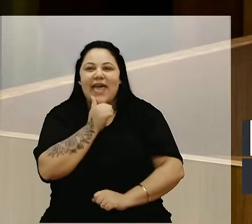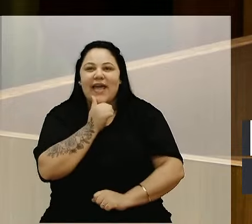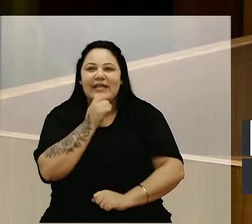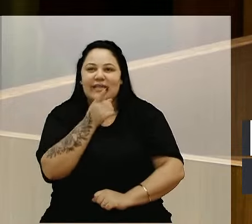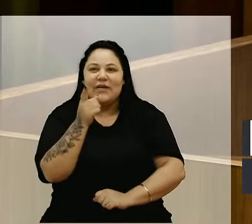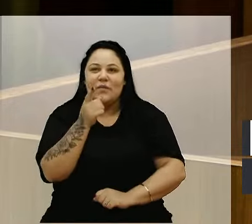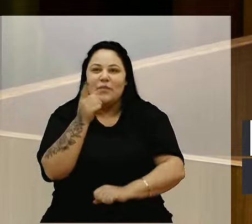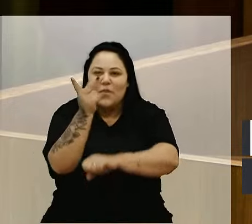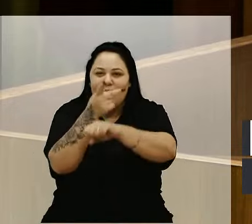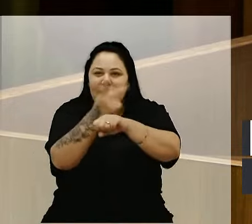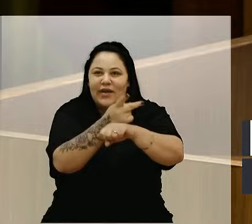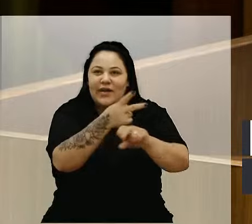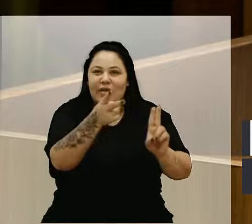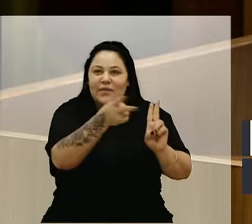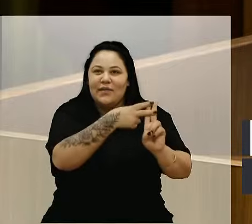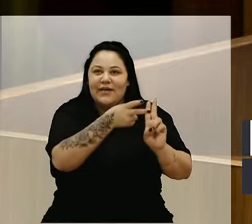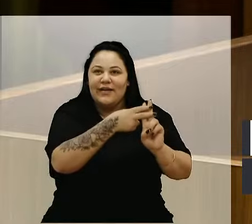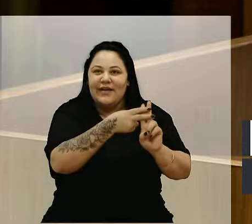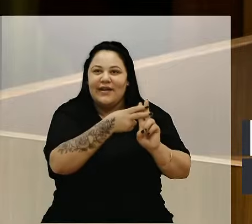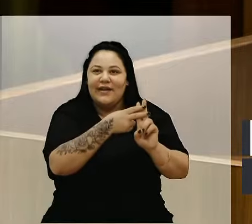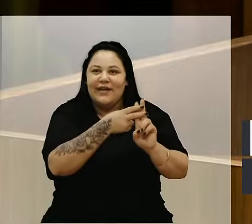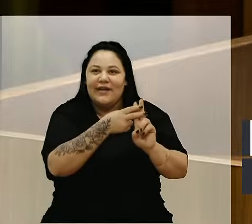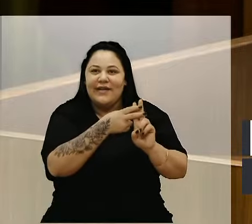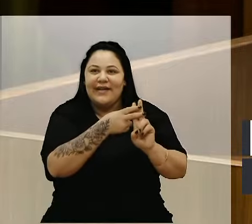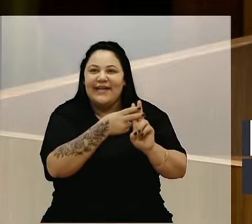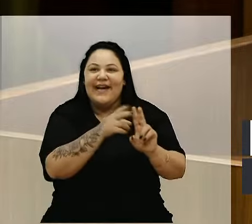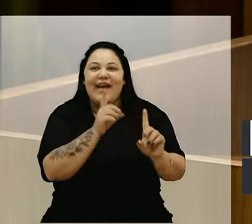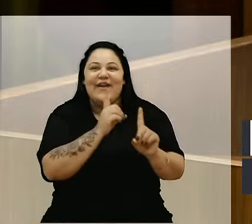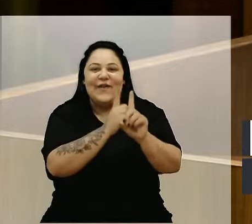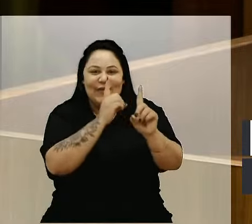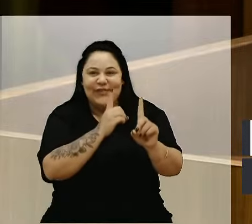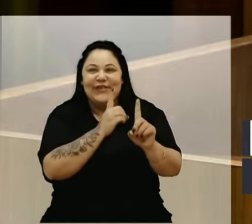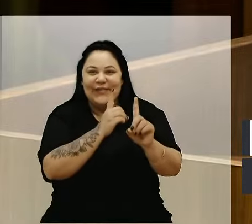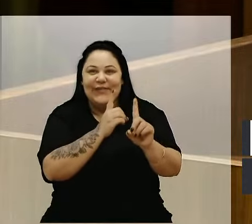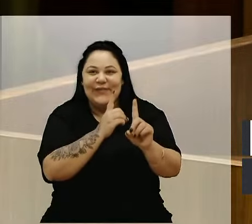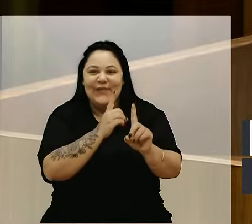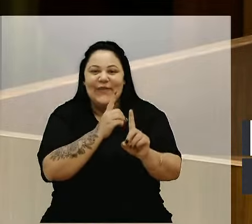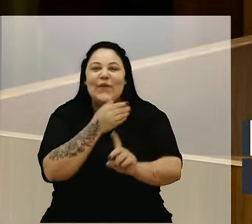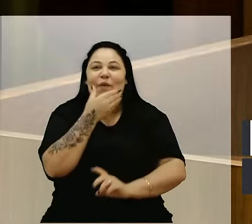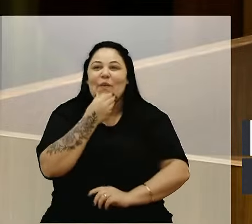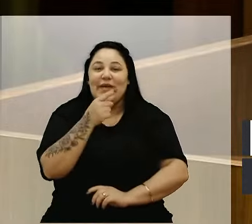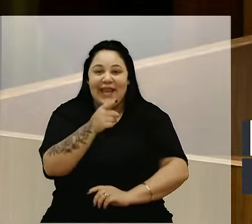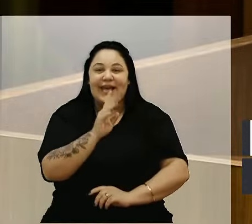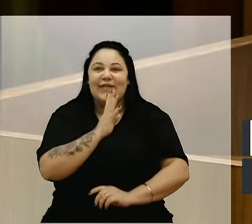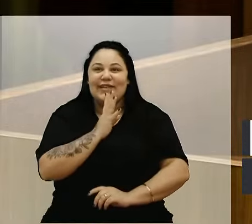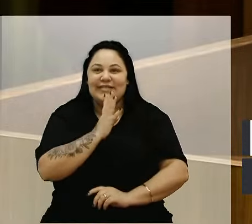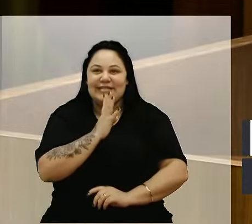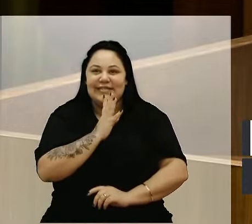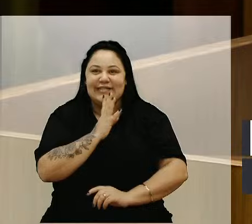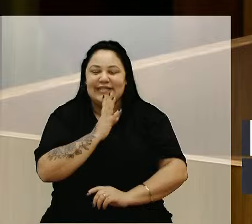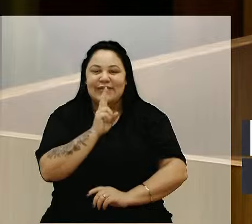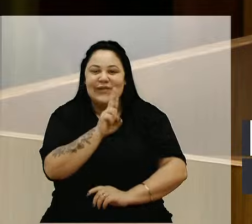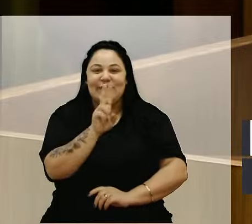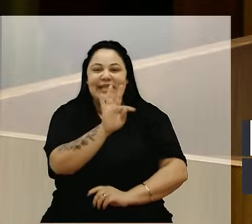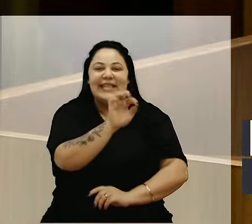bandidos disse assim: se eu acho até uma tarraxinha no brinco, não vou achar esse bandido. E ficou conhecida como a tarraxinha.